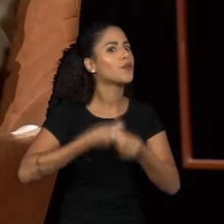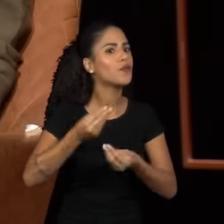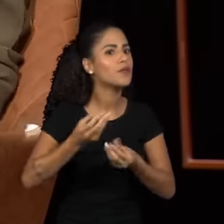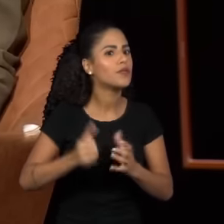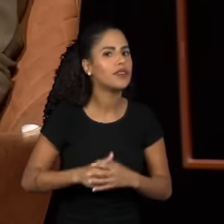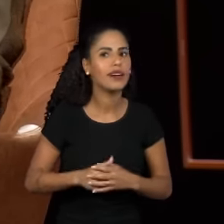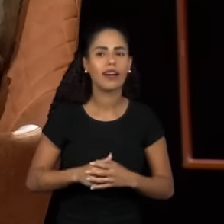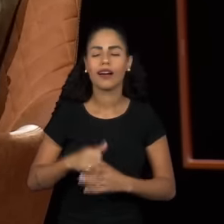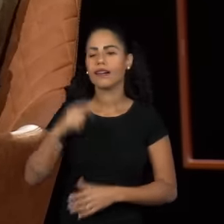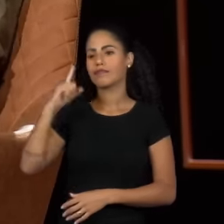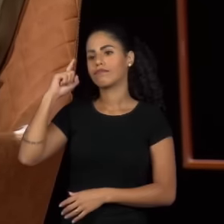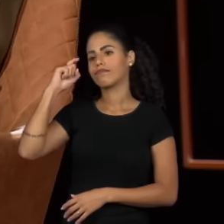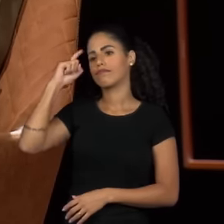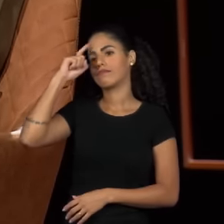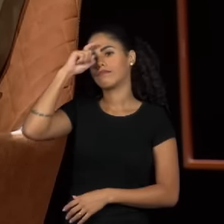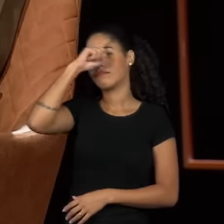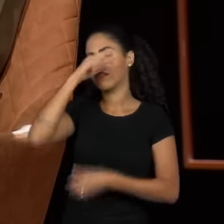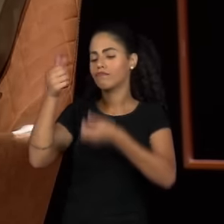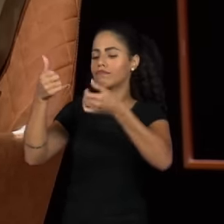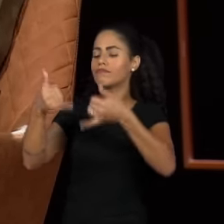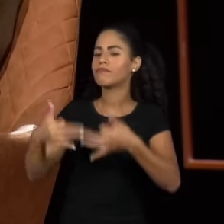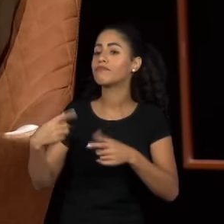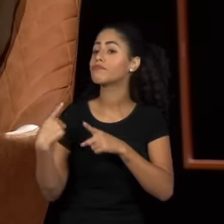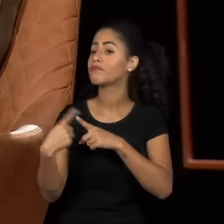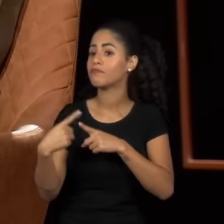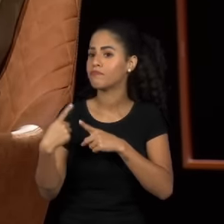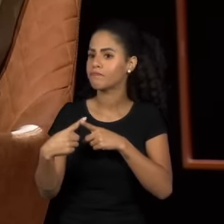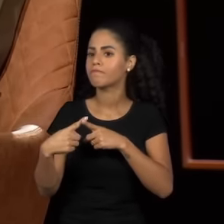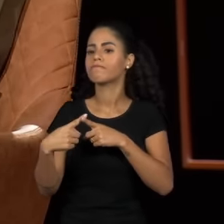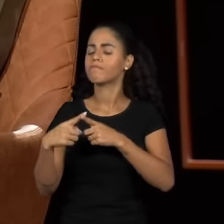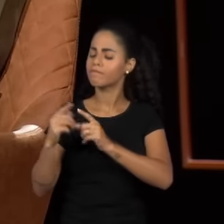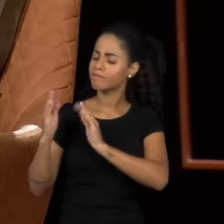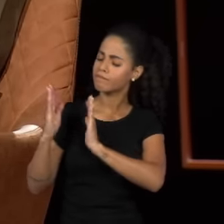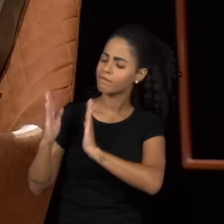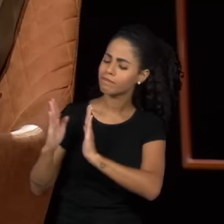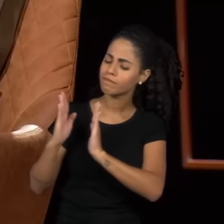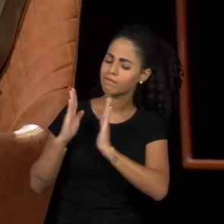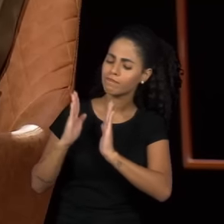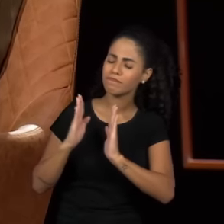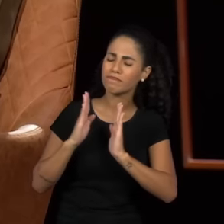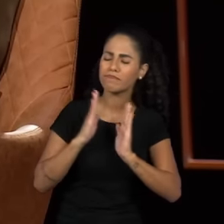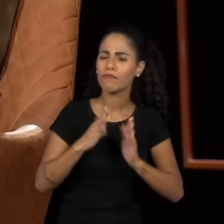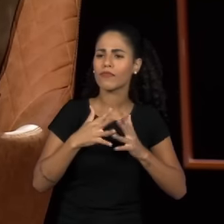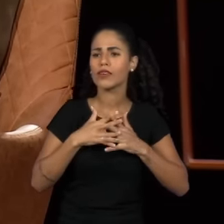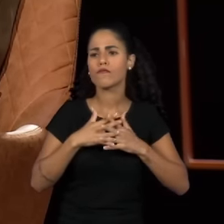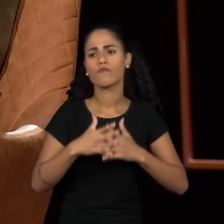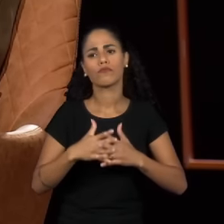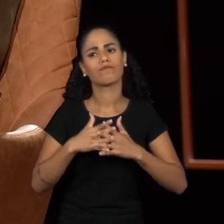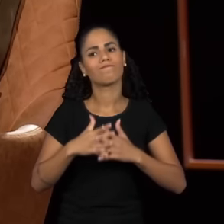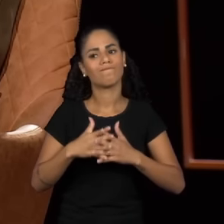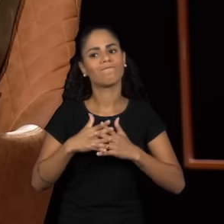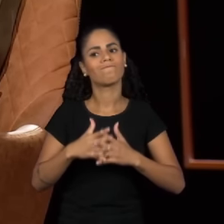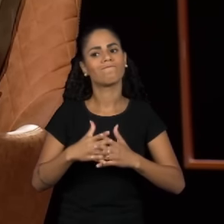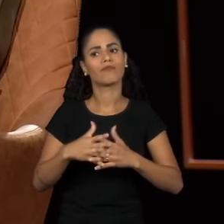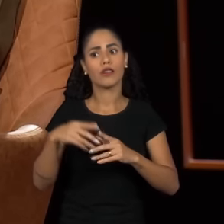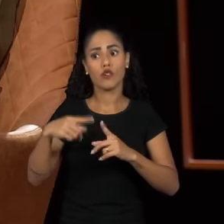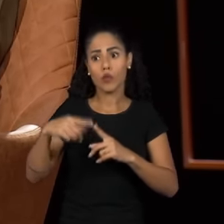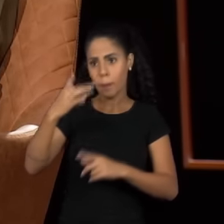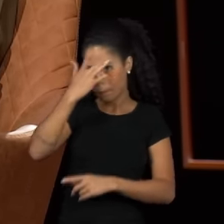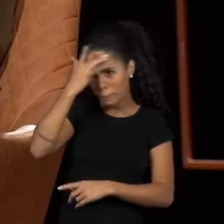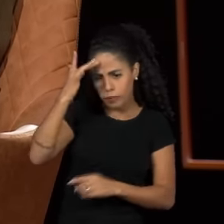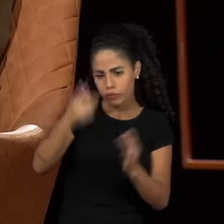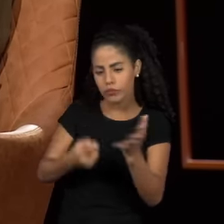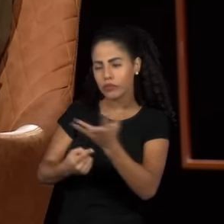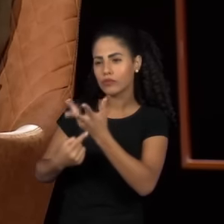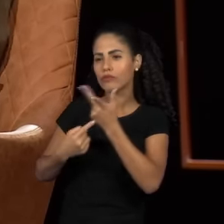Difícil, assim, falar, responder essa pergunta, porque é um processo muito complexo, né? O processo do ator, do